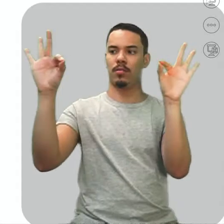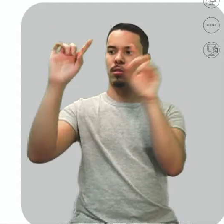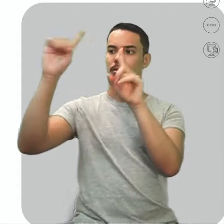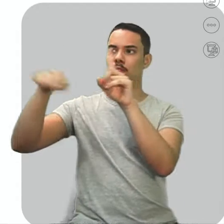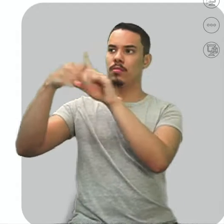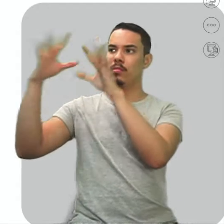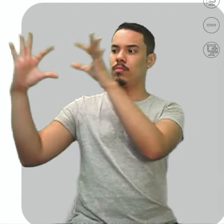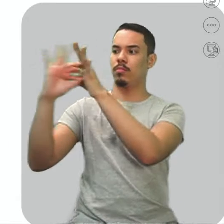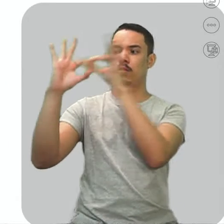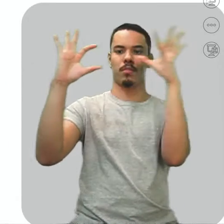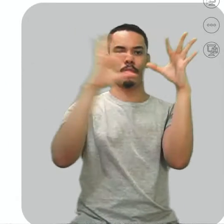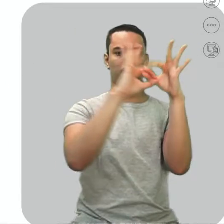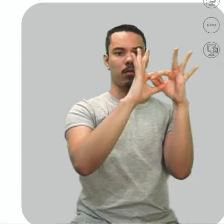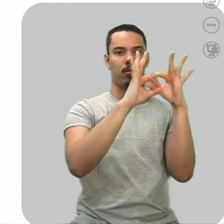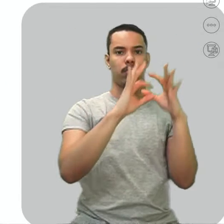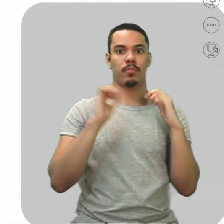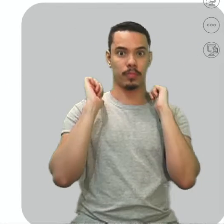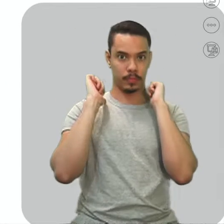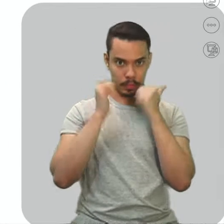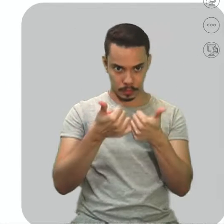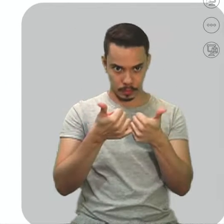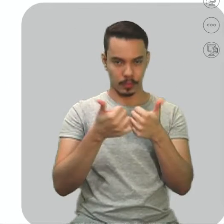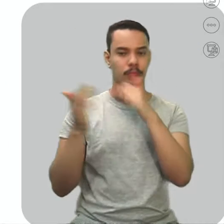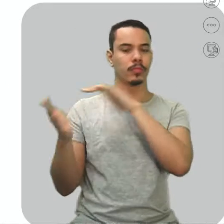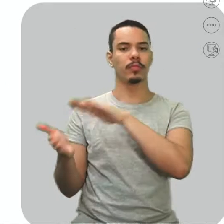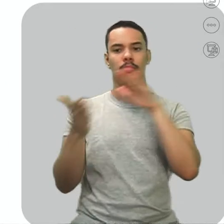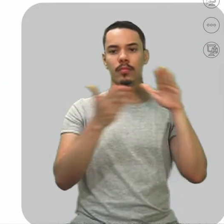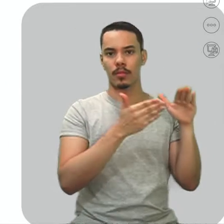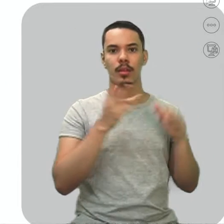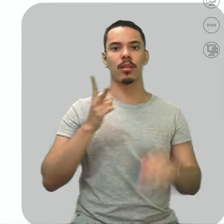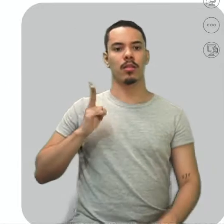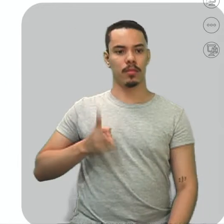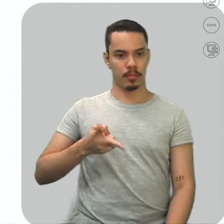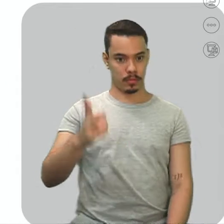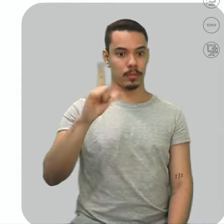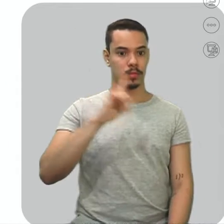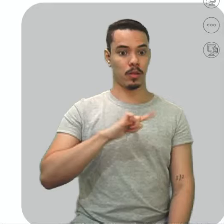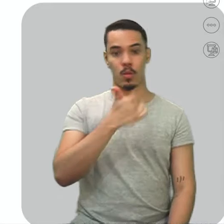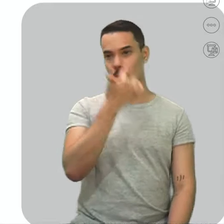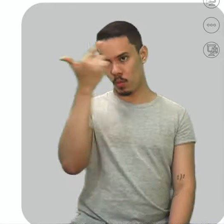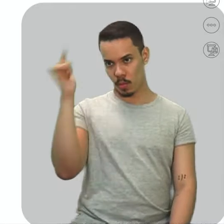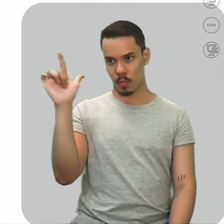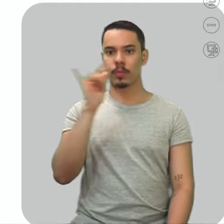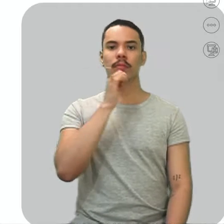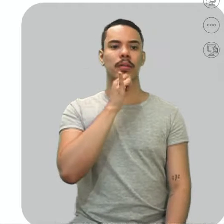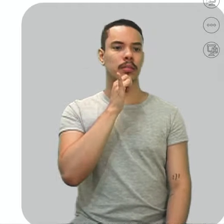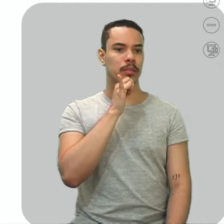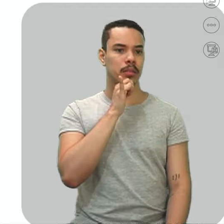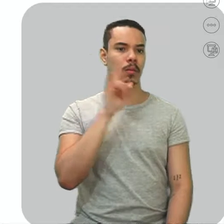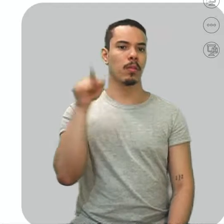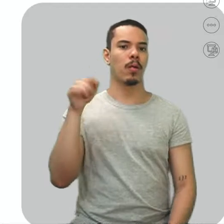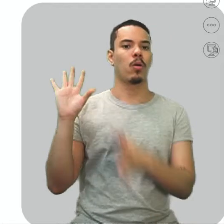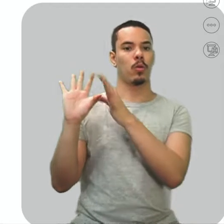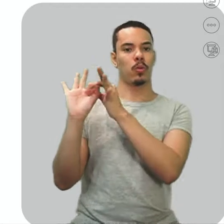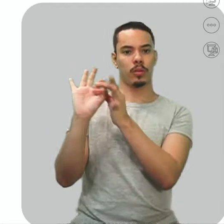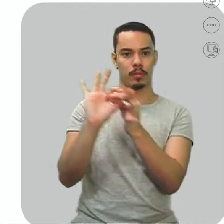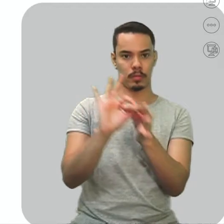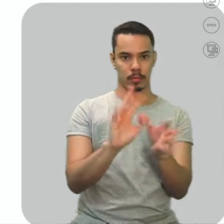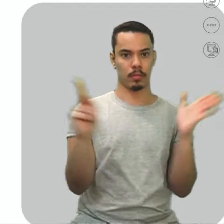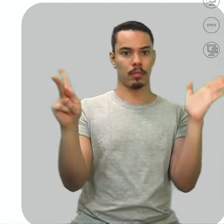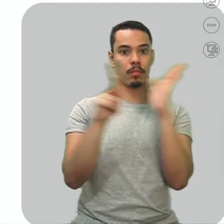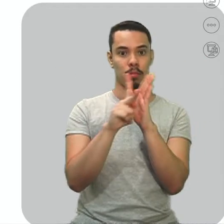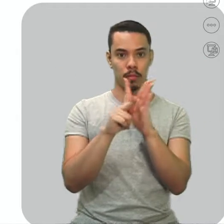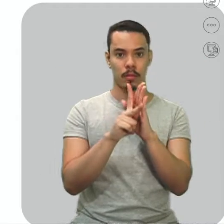Ah tá bom Dando a sequência eu tenho outro aqui Esse é o contexto da